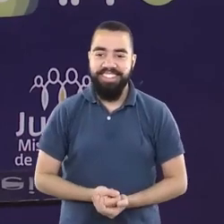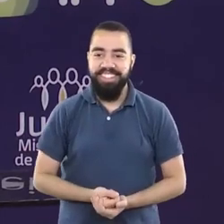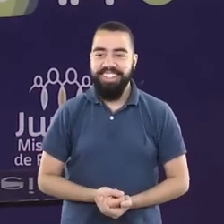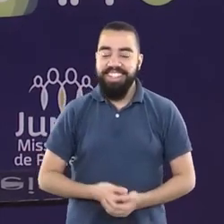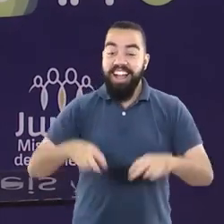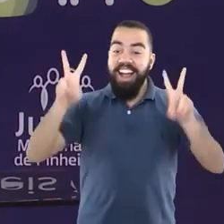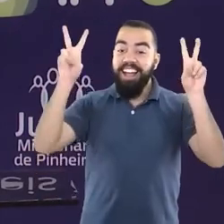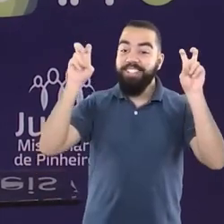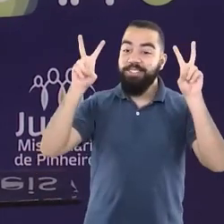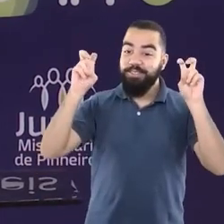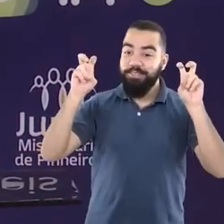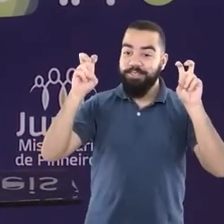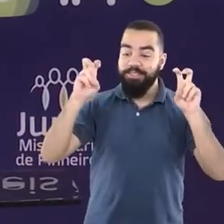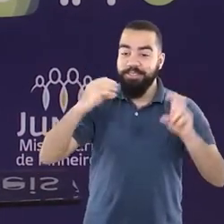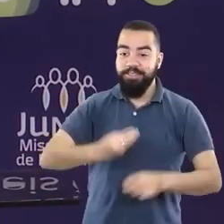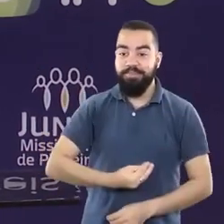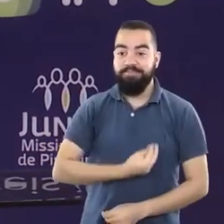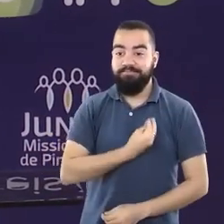restauração sim,